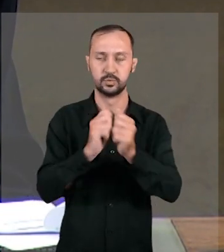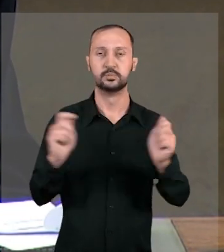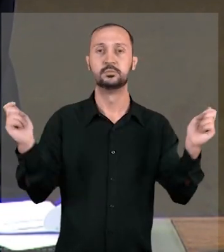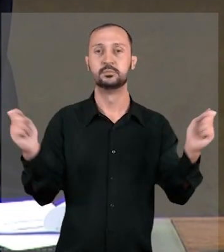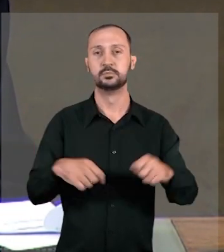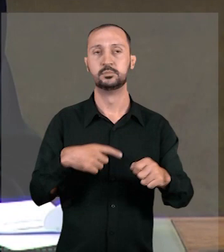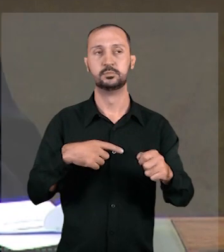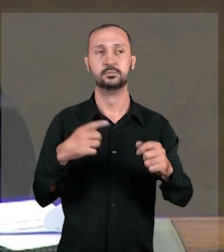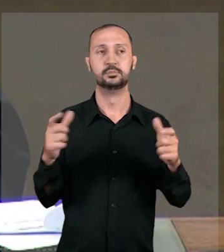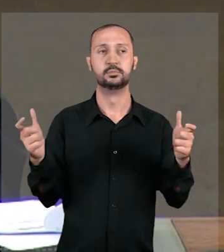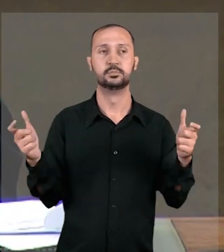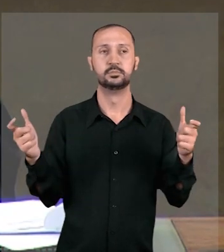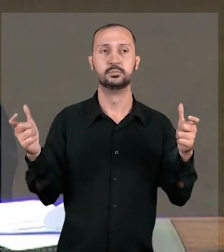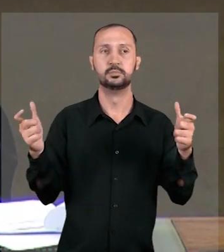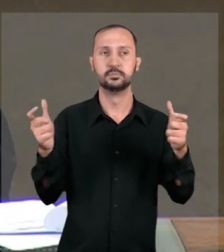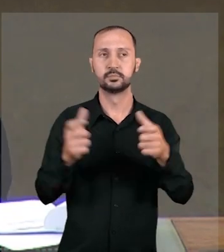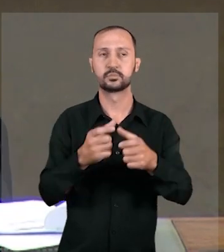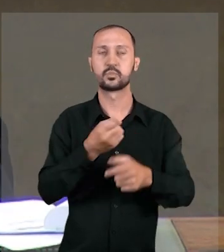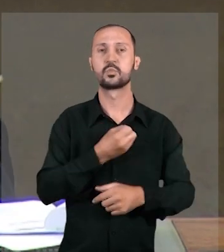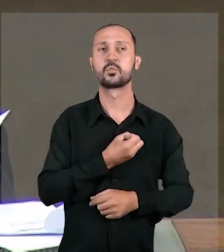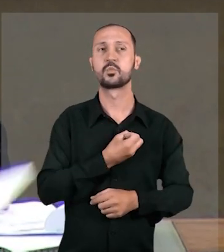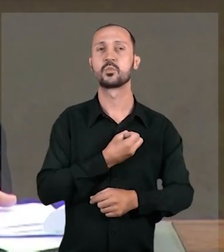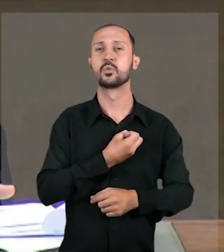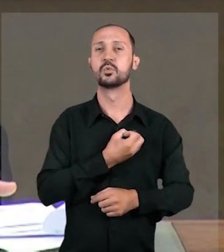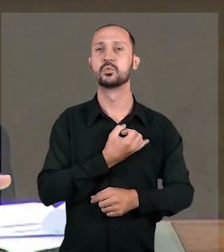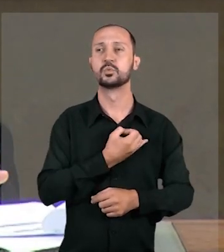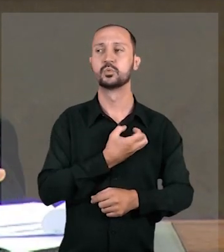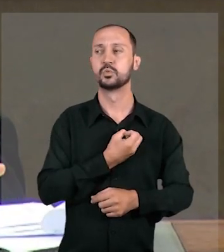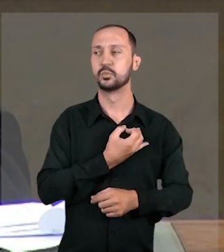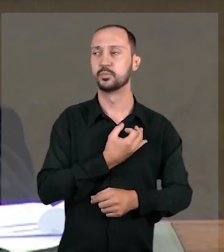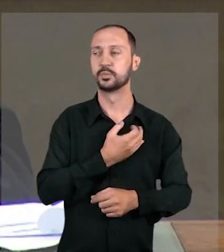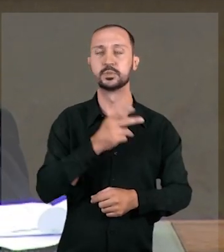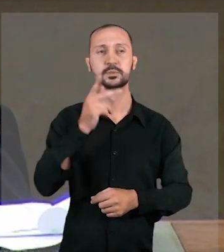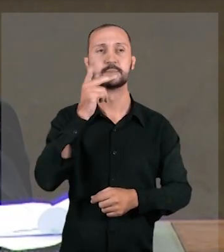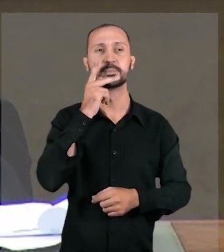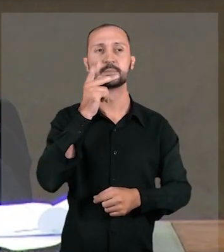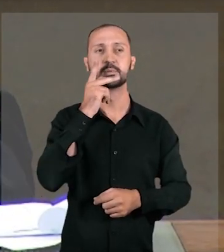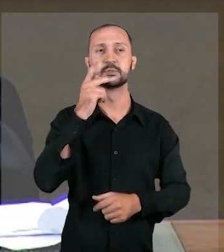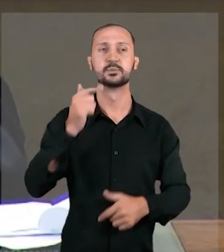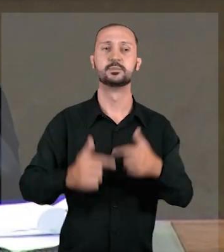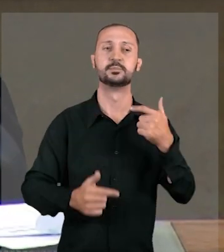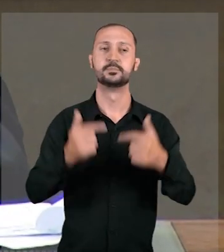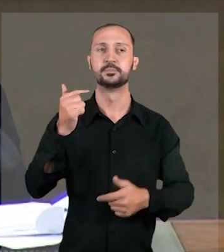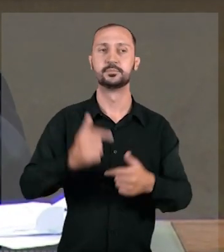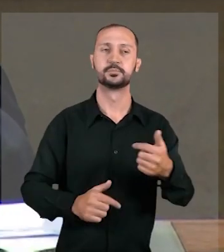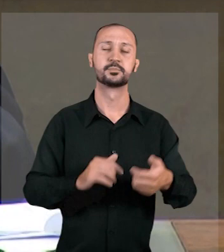a uma redução do número de partidos políticos.